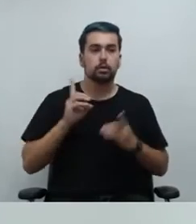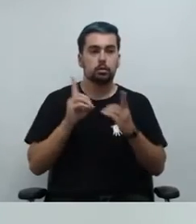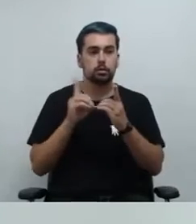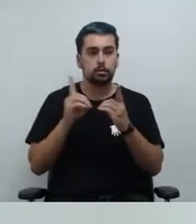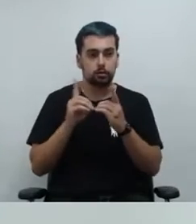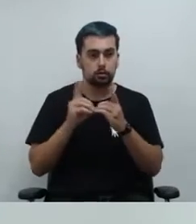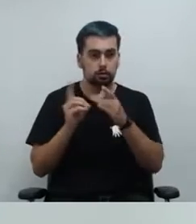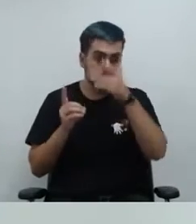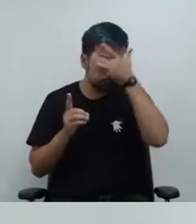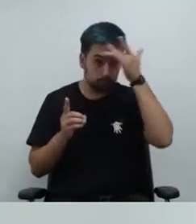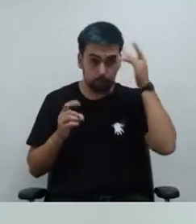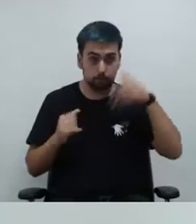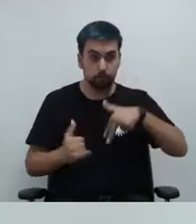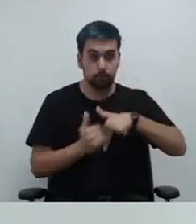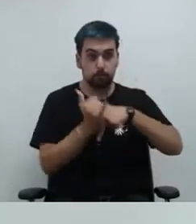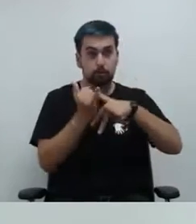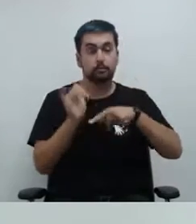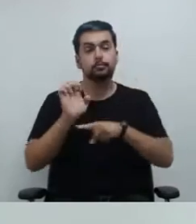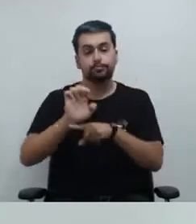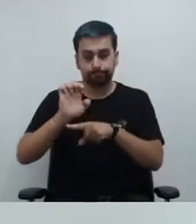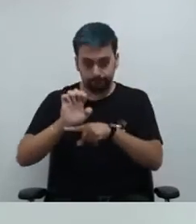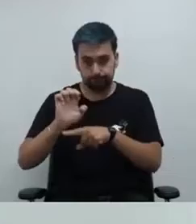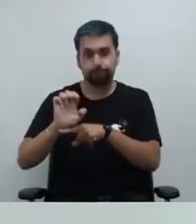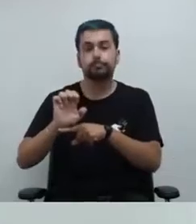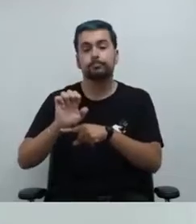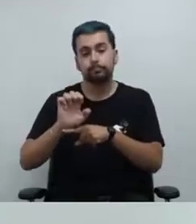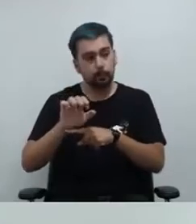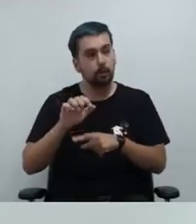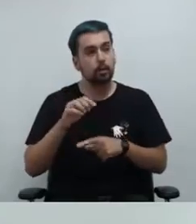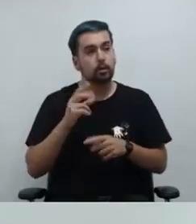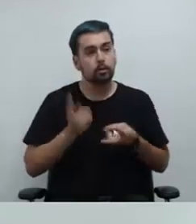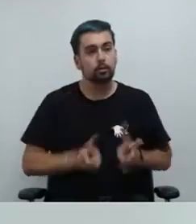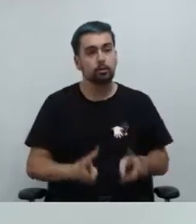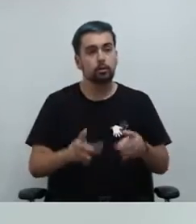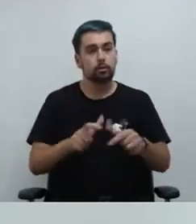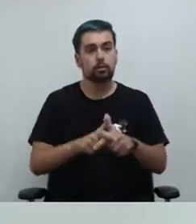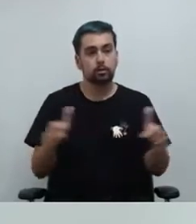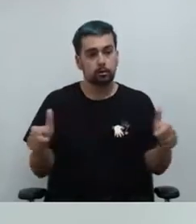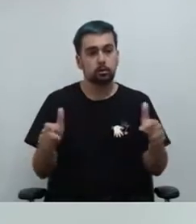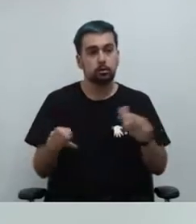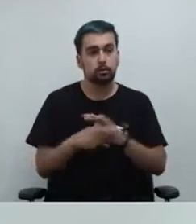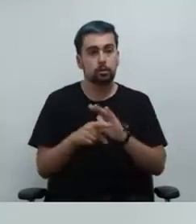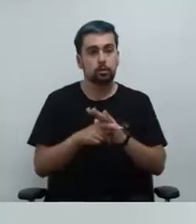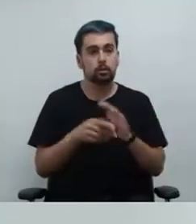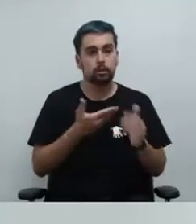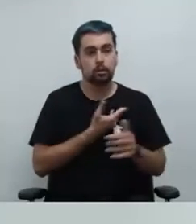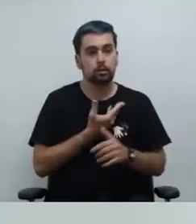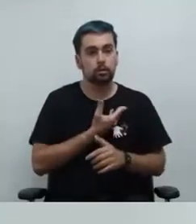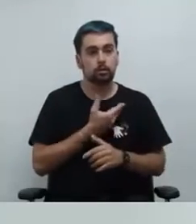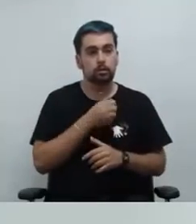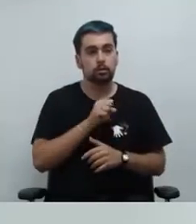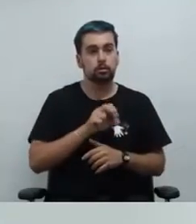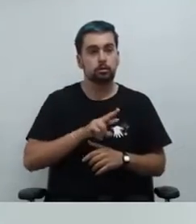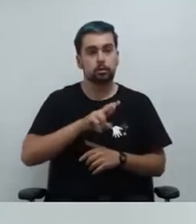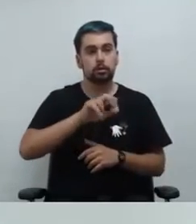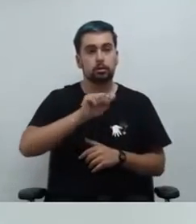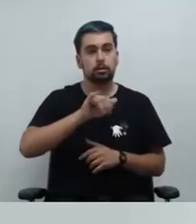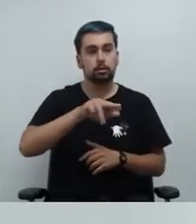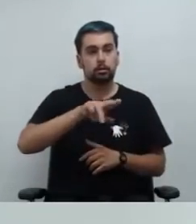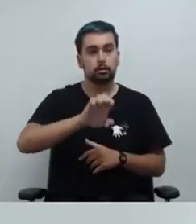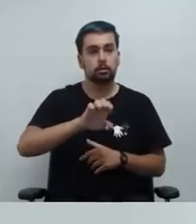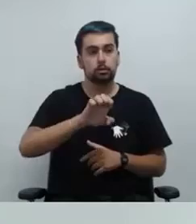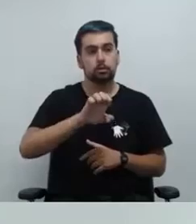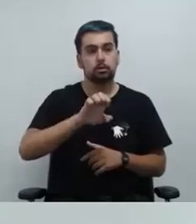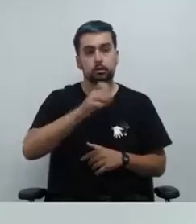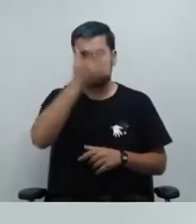das vítimas de violência estatal. Eu vou passar agora, para continuar falando sobre a expansão do núcleo, a colega Suhaili vai tratar dos temas da população